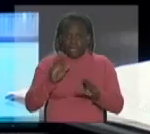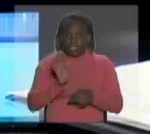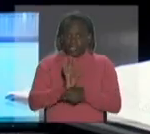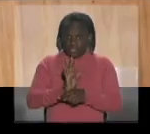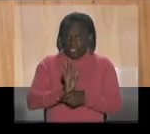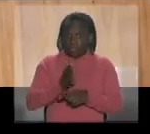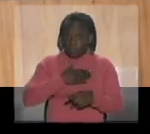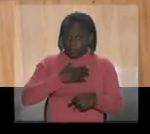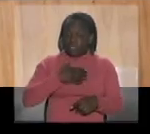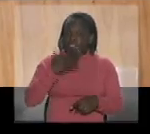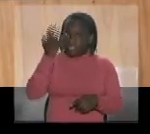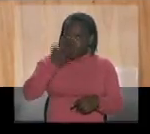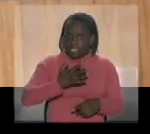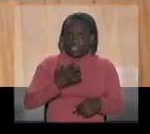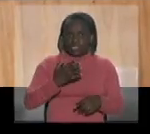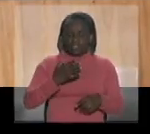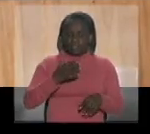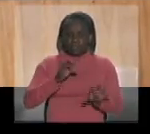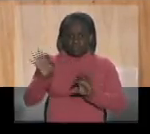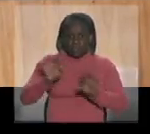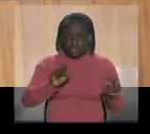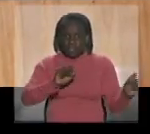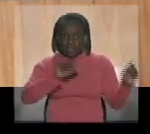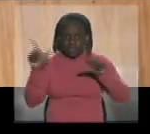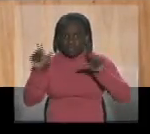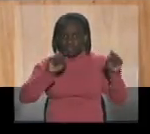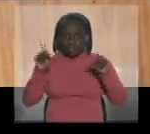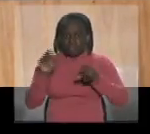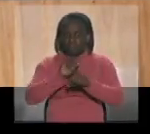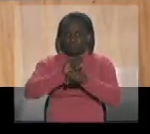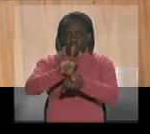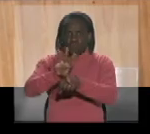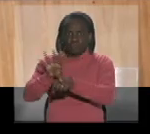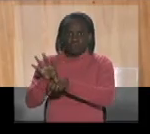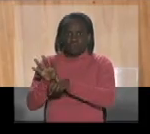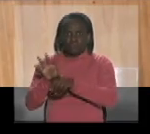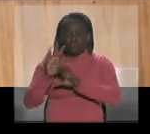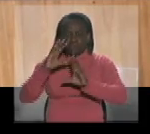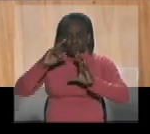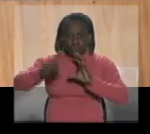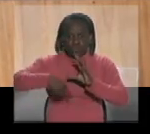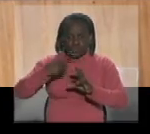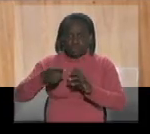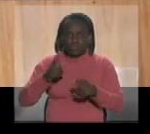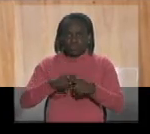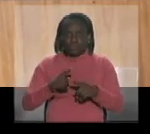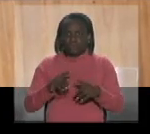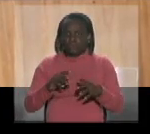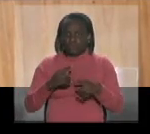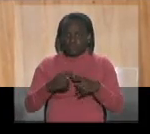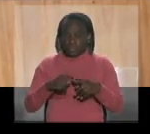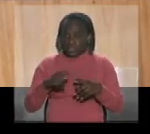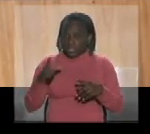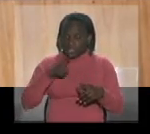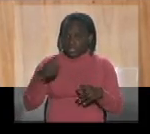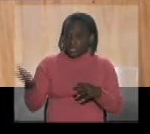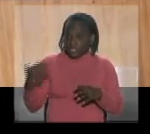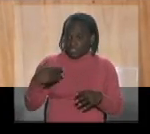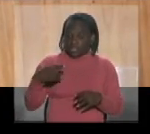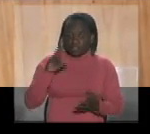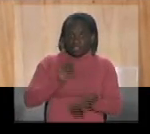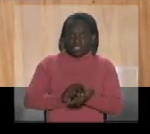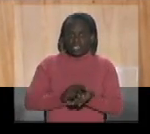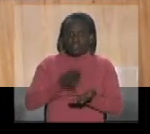tão séria, cara. Criar imagem, jogar imagem no mundo. O que isso cria de sentido, traz de realidade pra gente. A